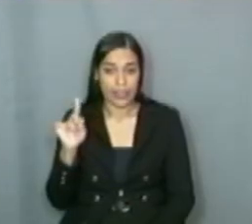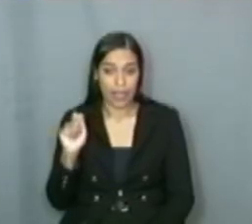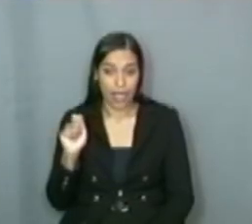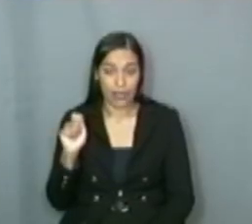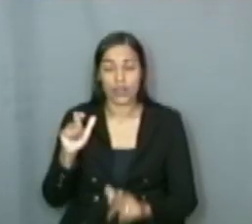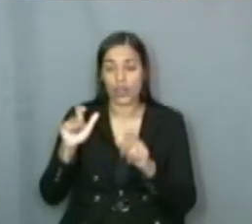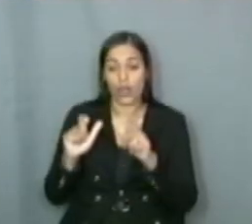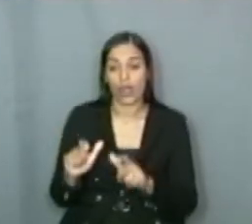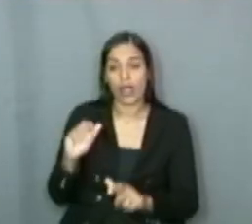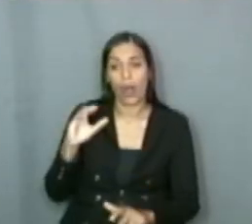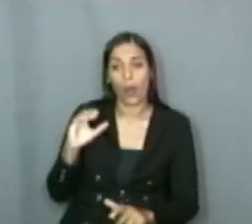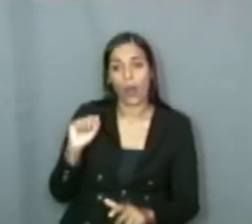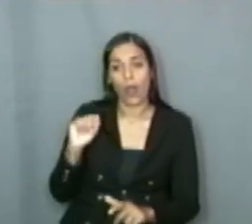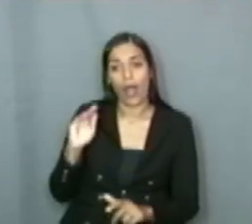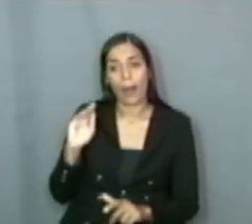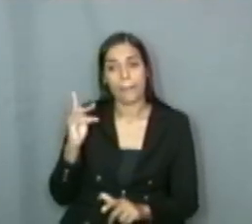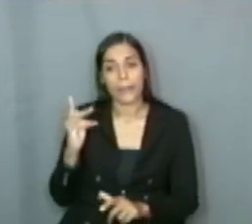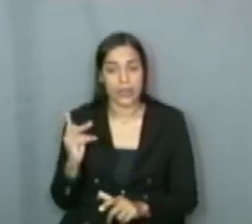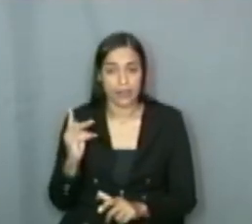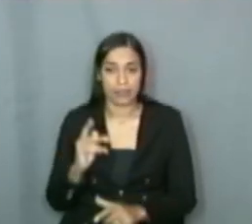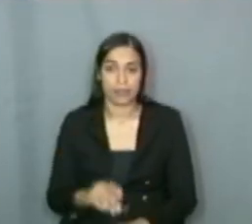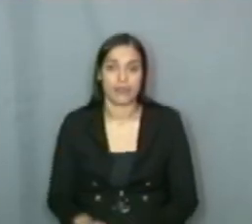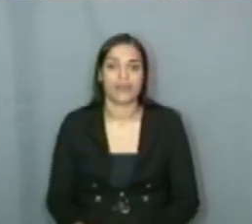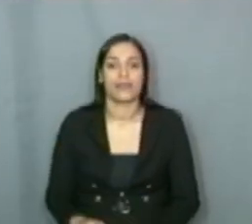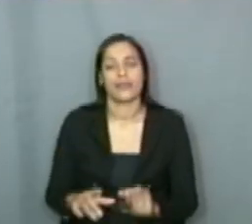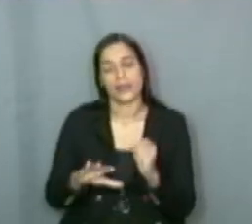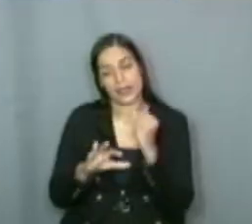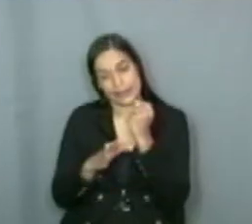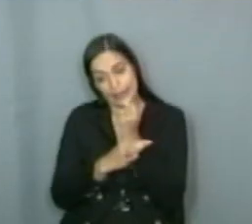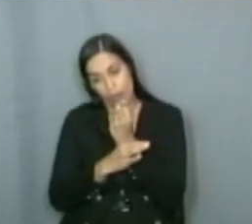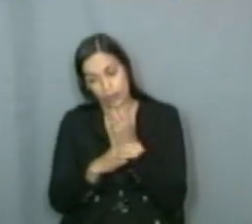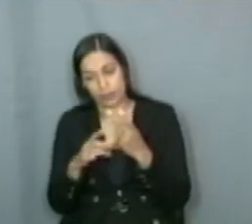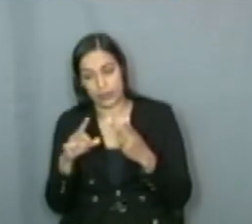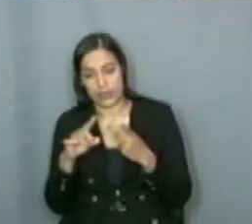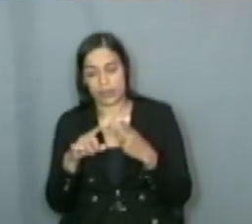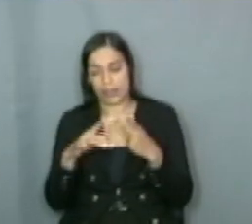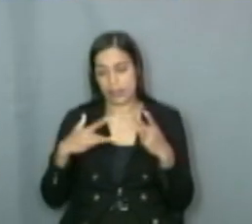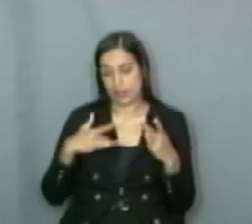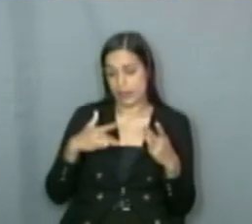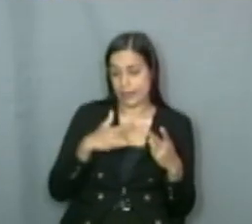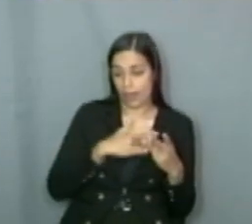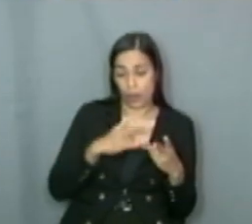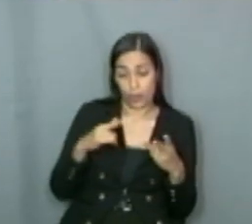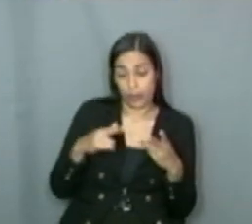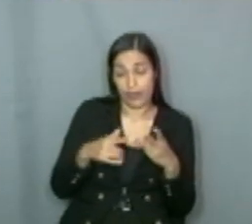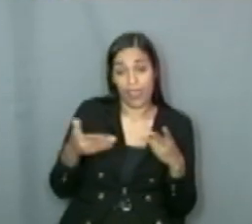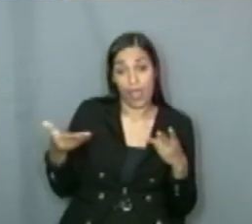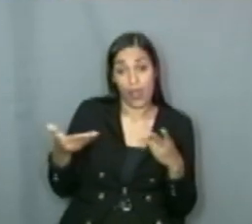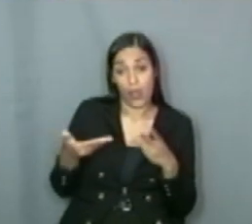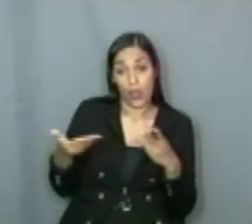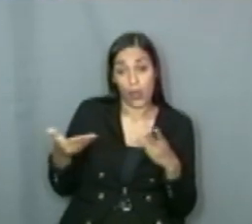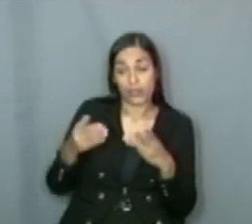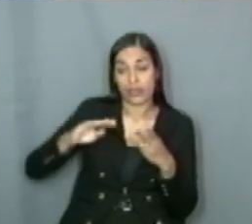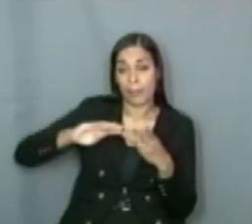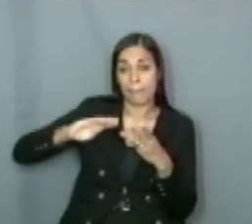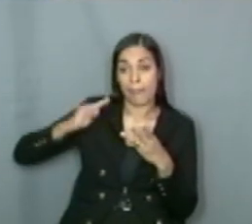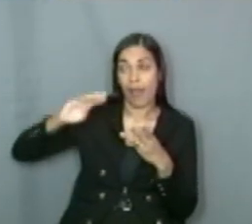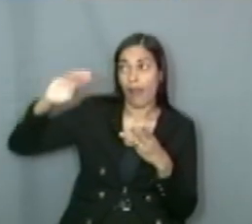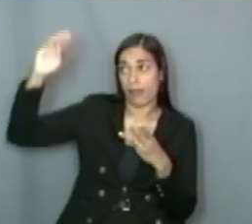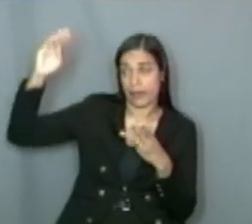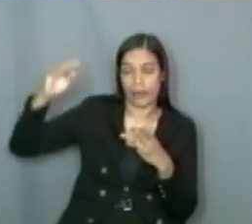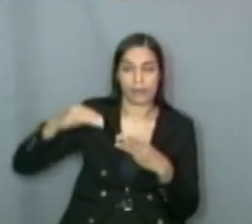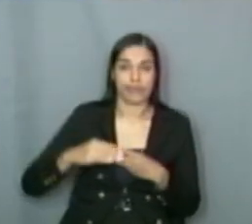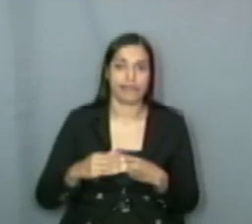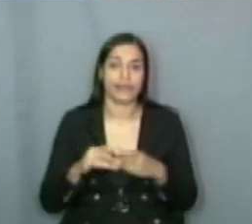saúde, segurança, agora de barreira. Lagoa Encantada, bairro da Coab